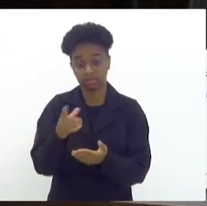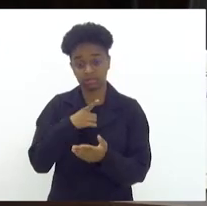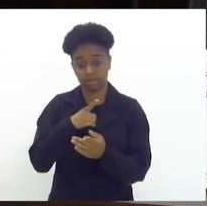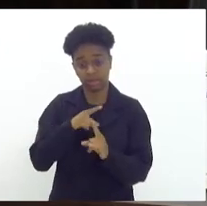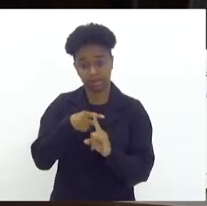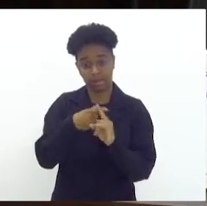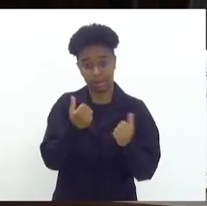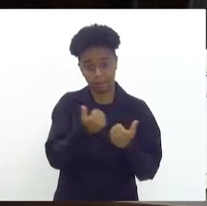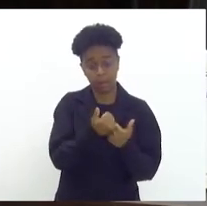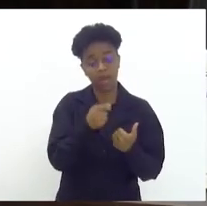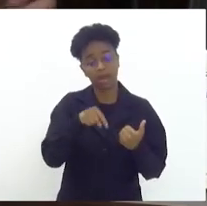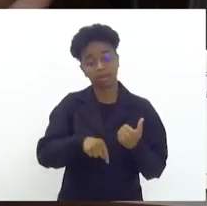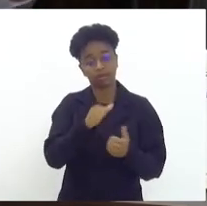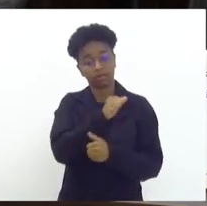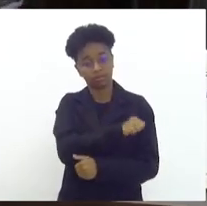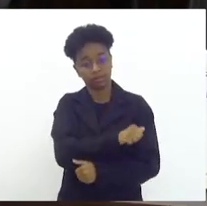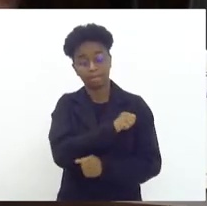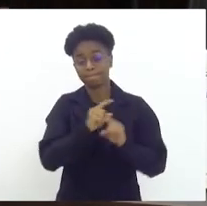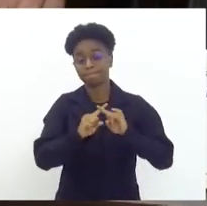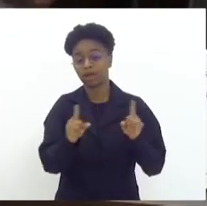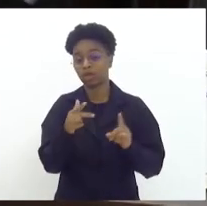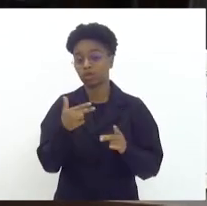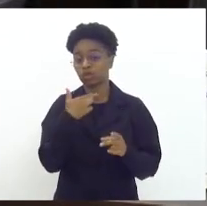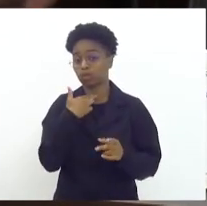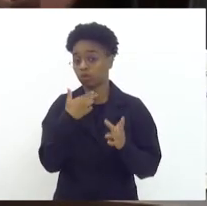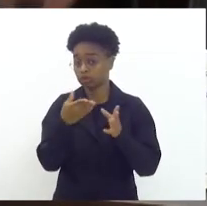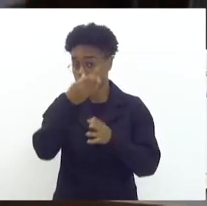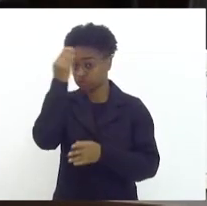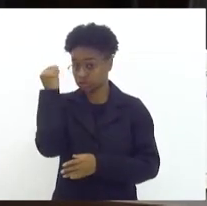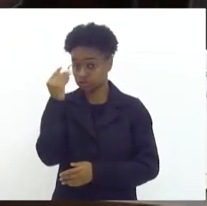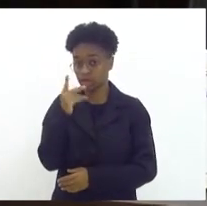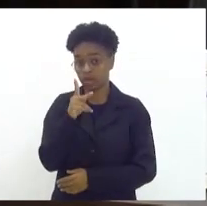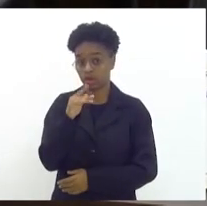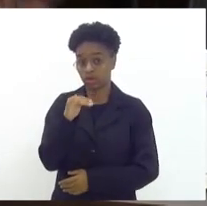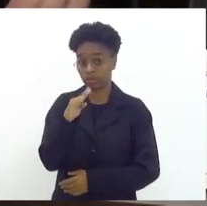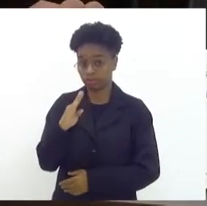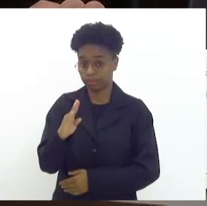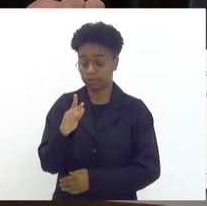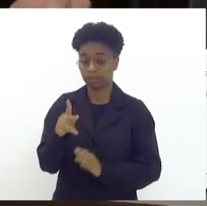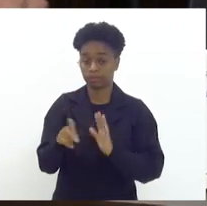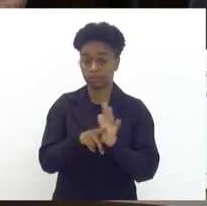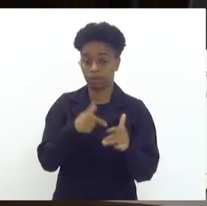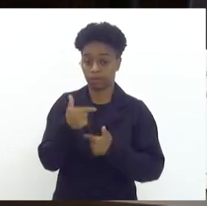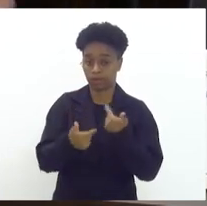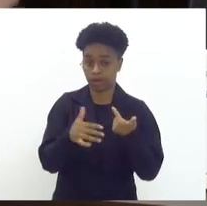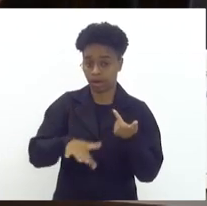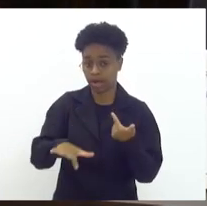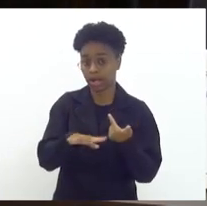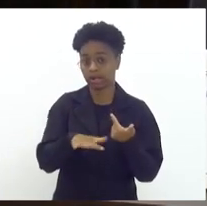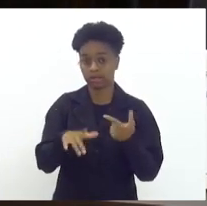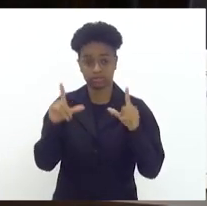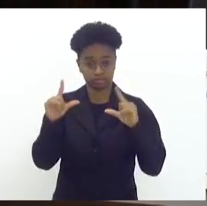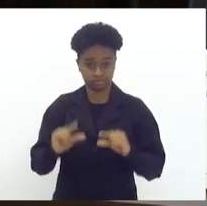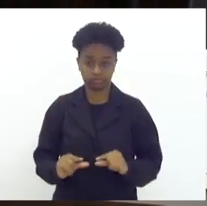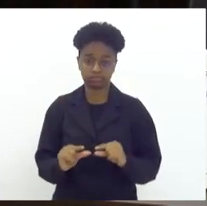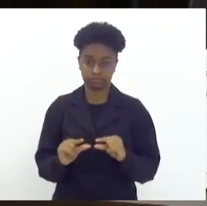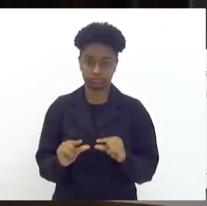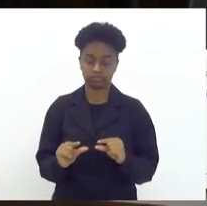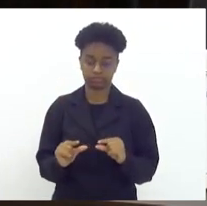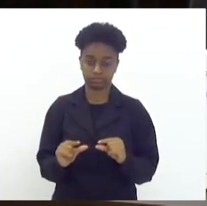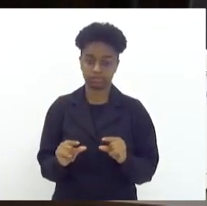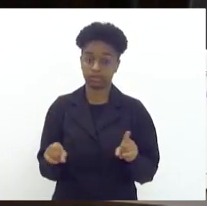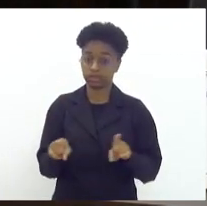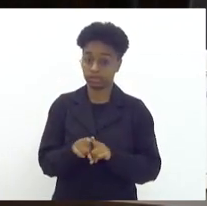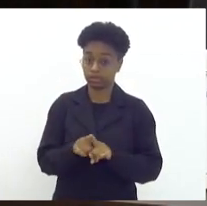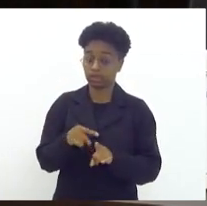mas nós não podemos perder de vista que o PIB da economia o pibs de serviço ele cairá E aí